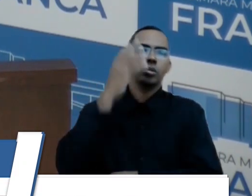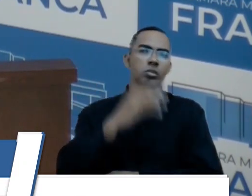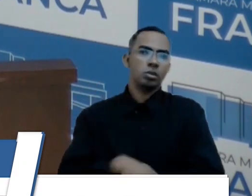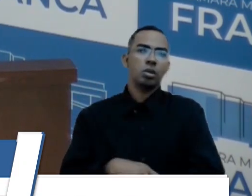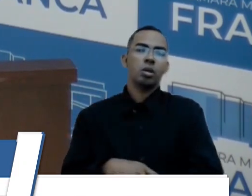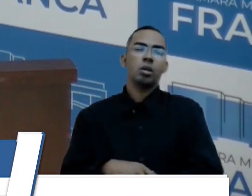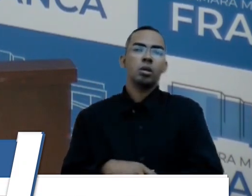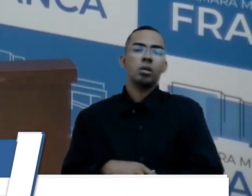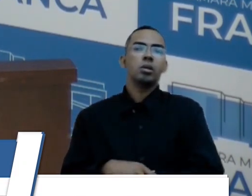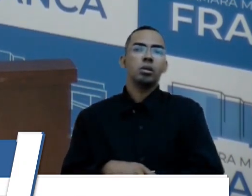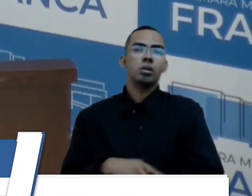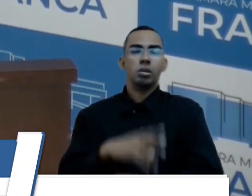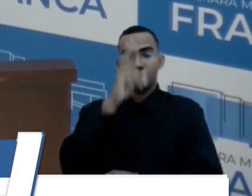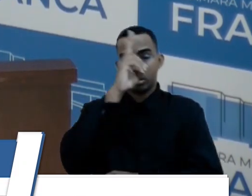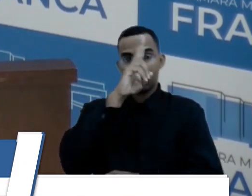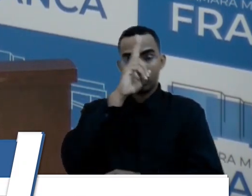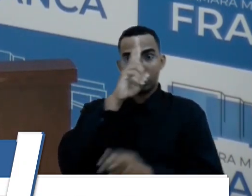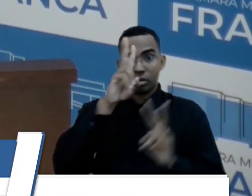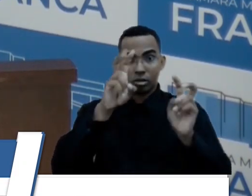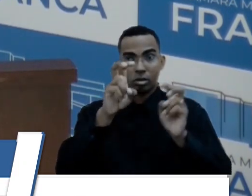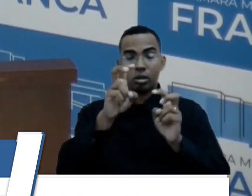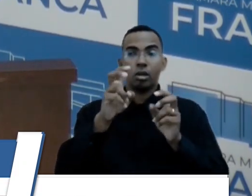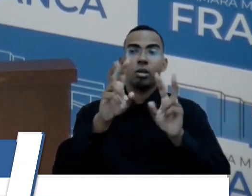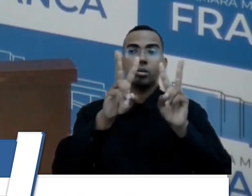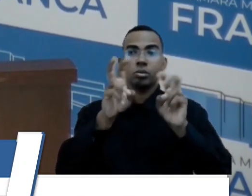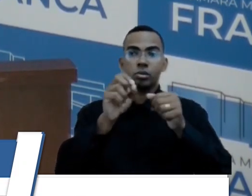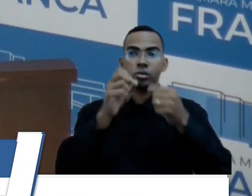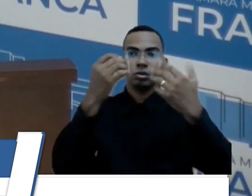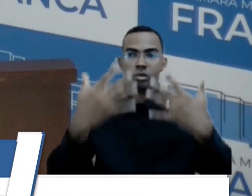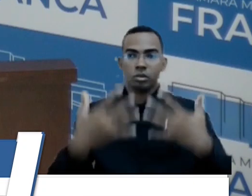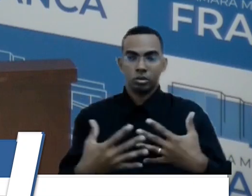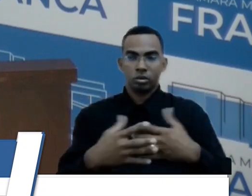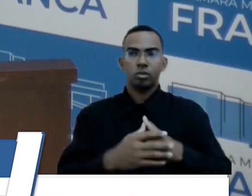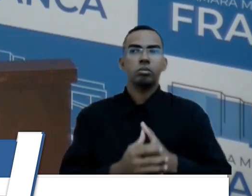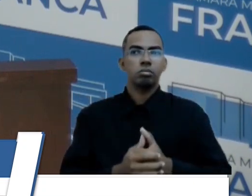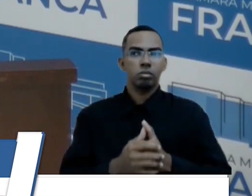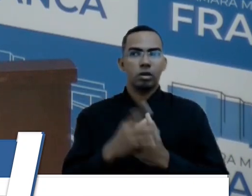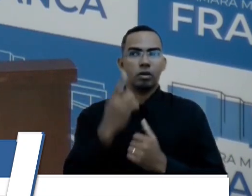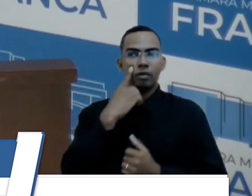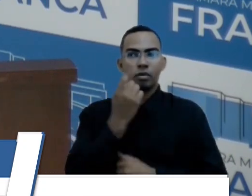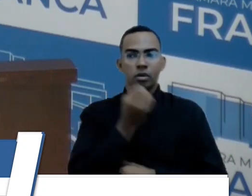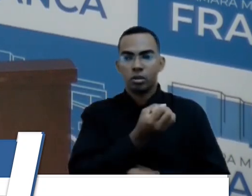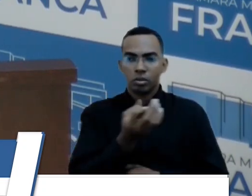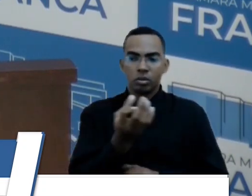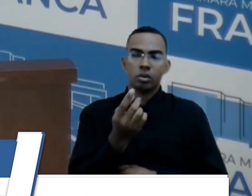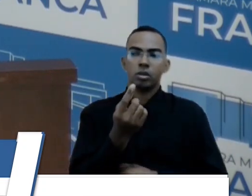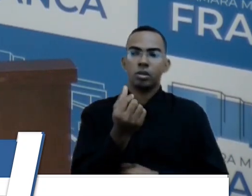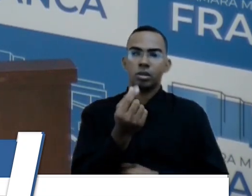aqui a falar no assunto que nós falamos agora mesmo. Olha quanto dinheiro é gasto